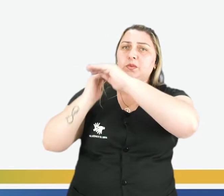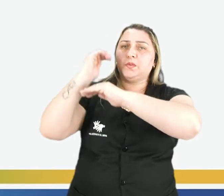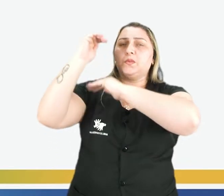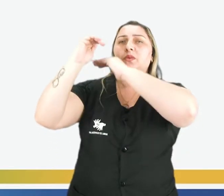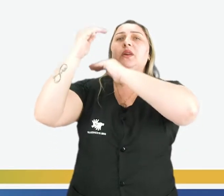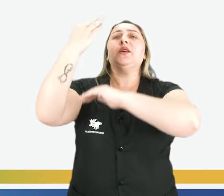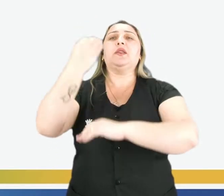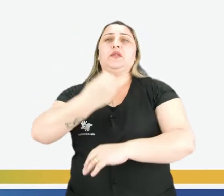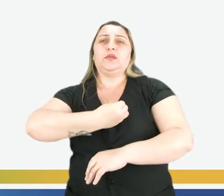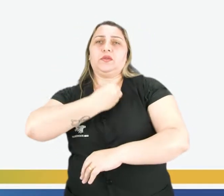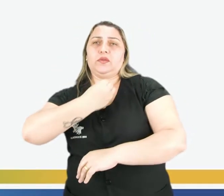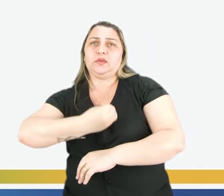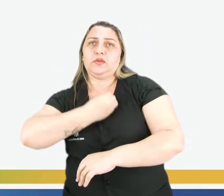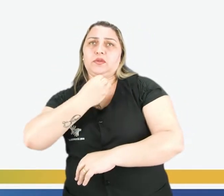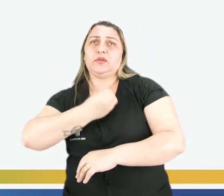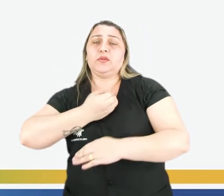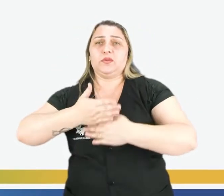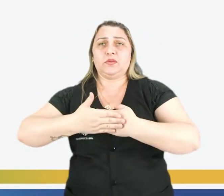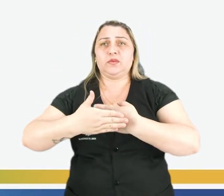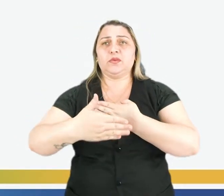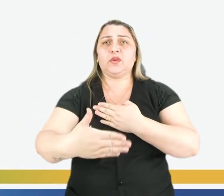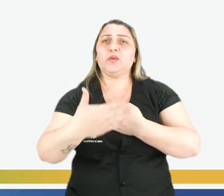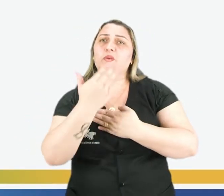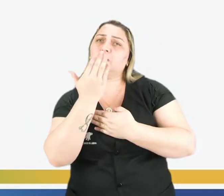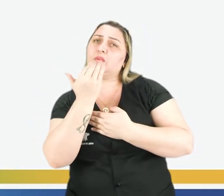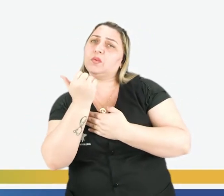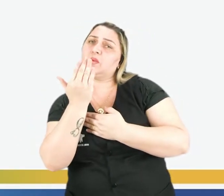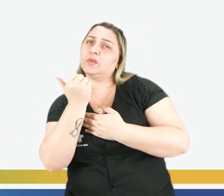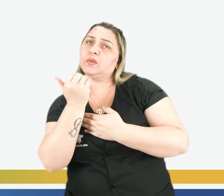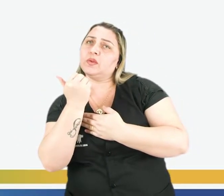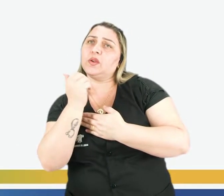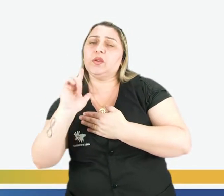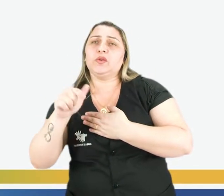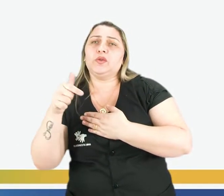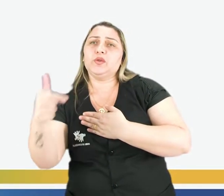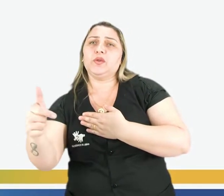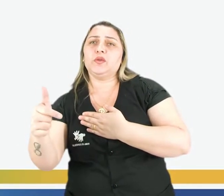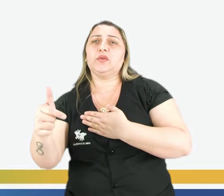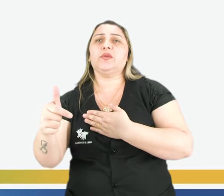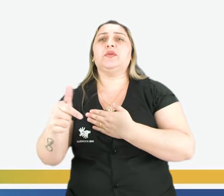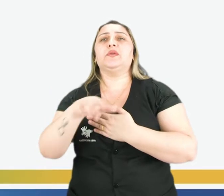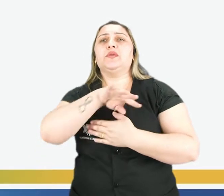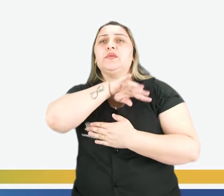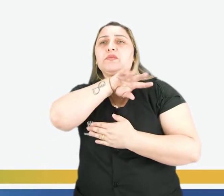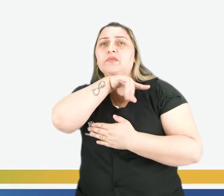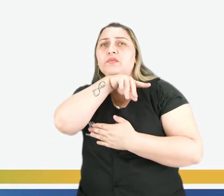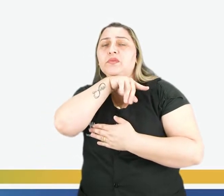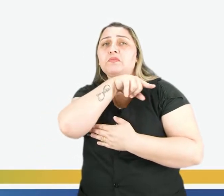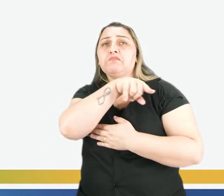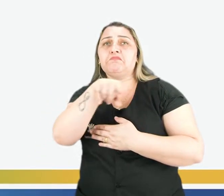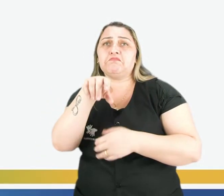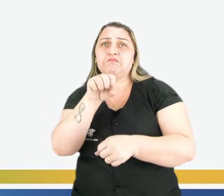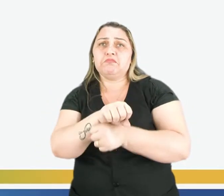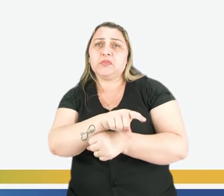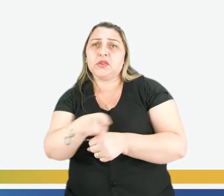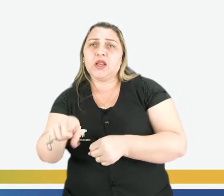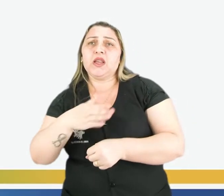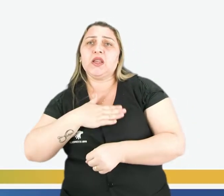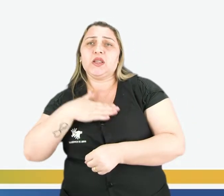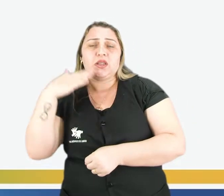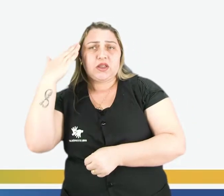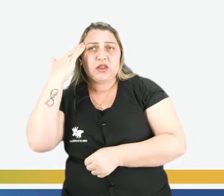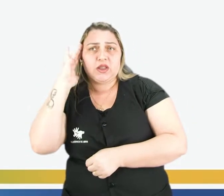e sobrevivência, a partir do consumo alimentar de outros seres. Então, eu espero que vocês já tenham